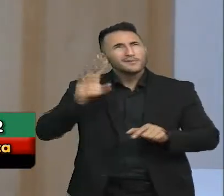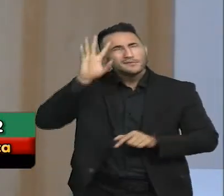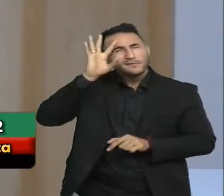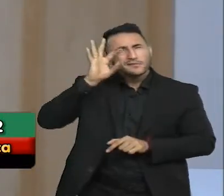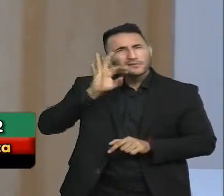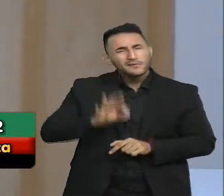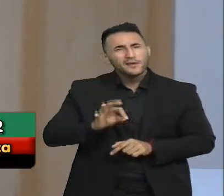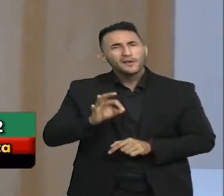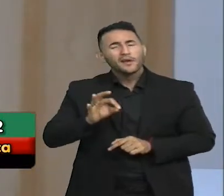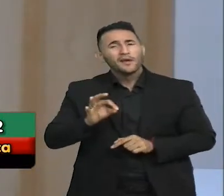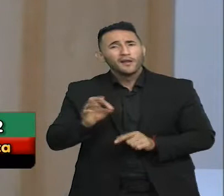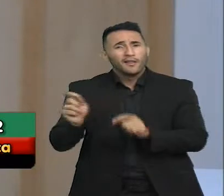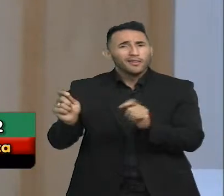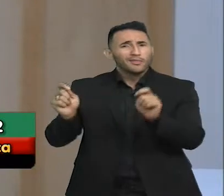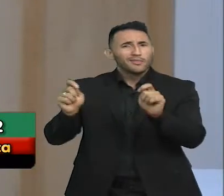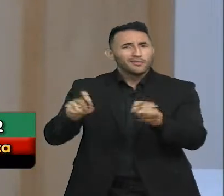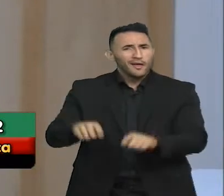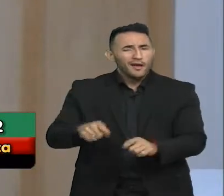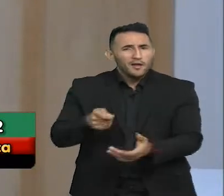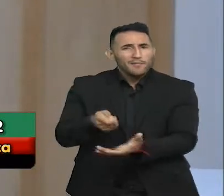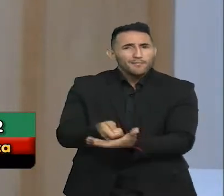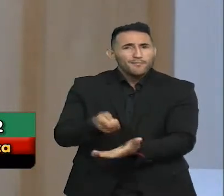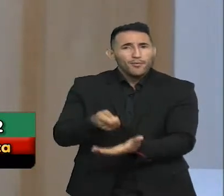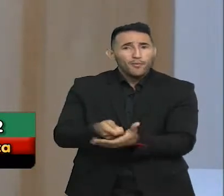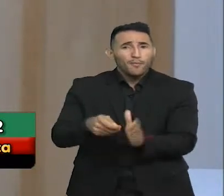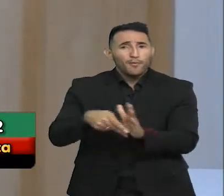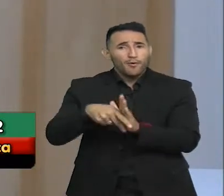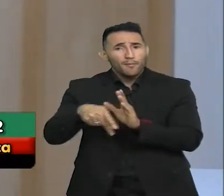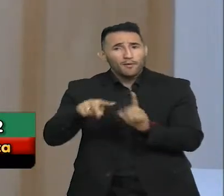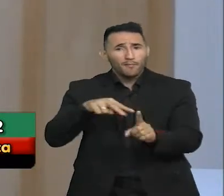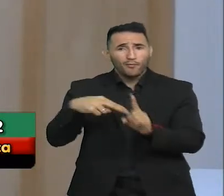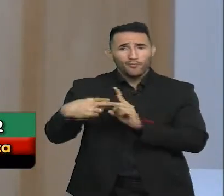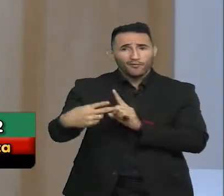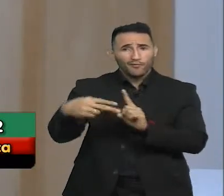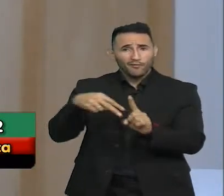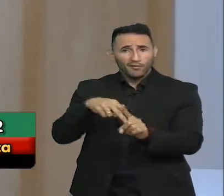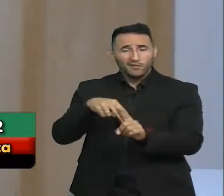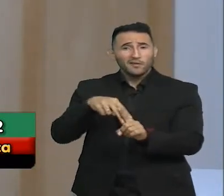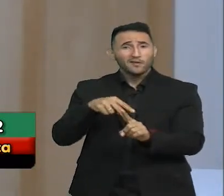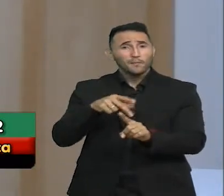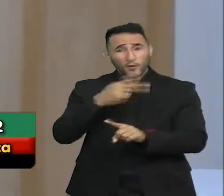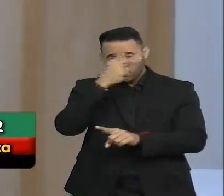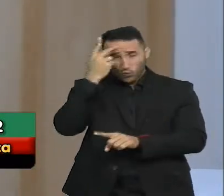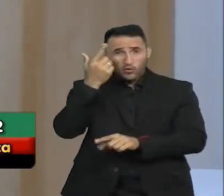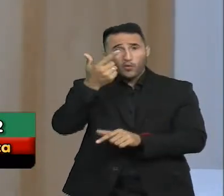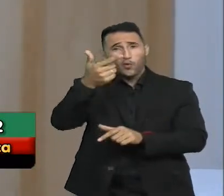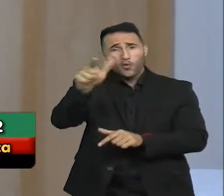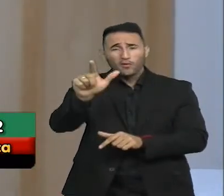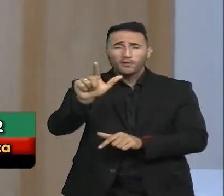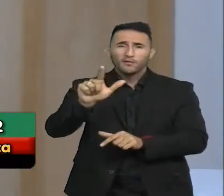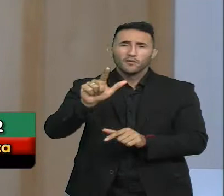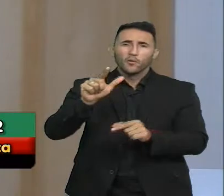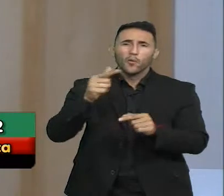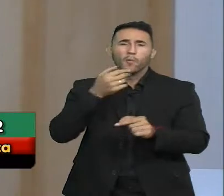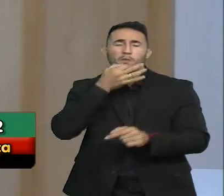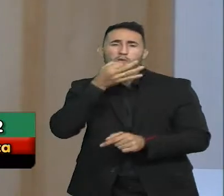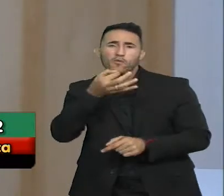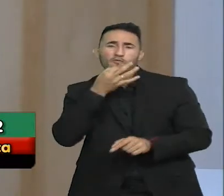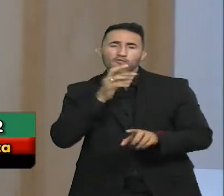entenderem que podem impor seus pontos de vista sobre os que pensam e agem diferentemente